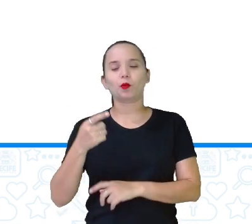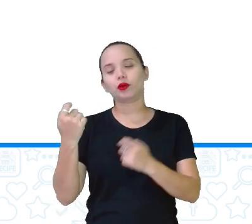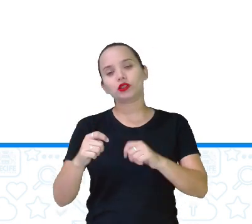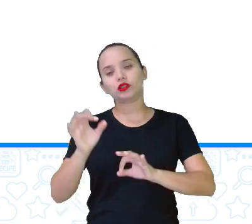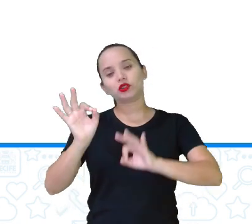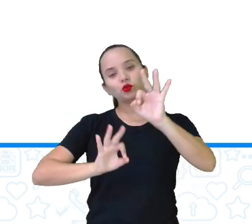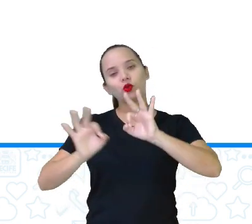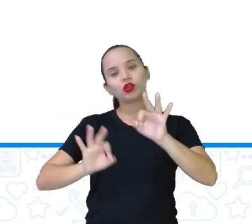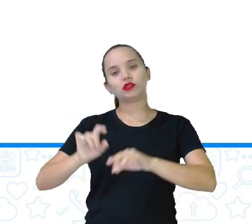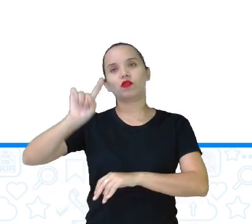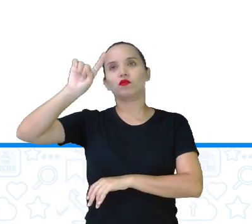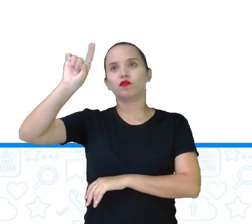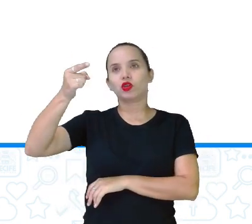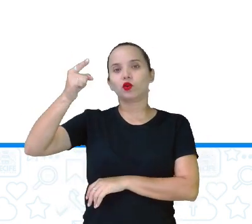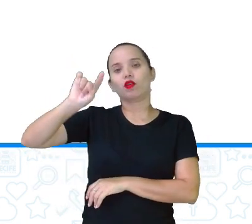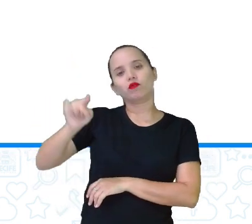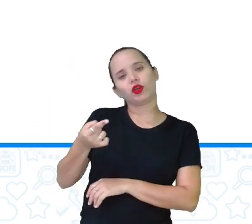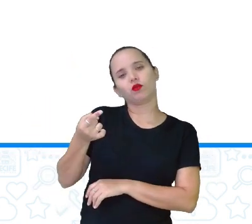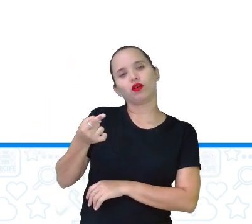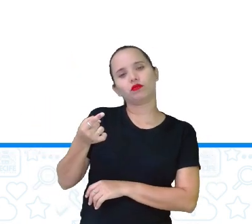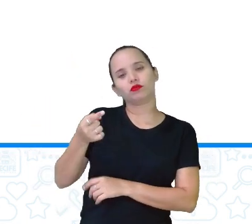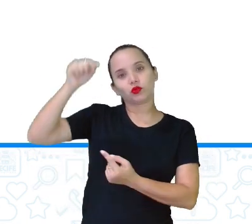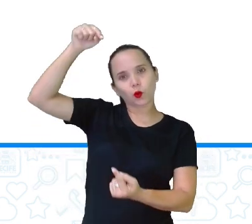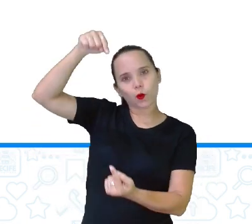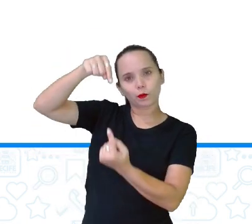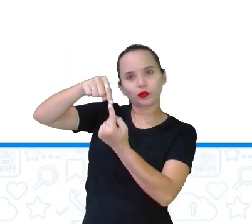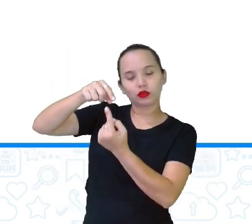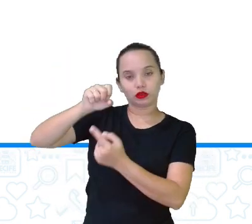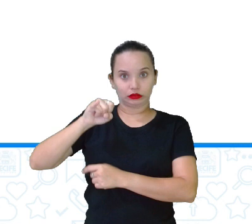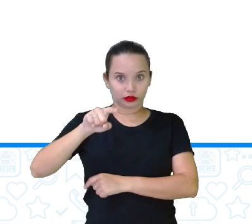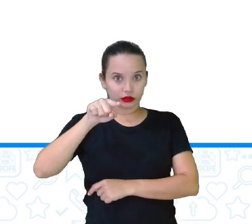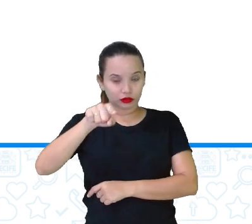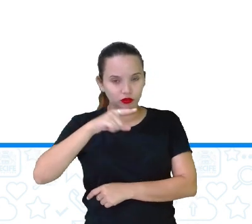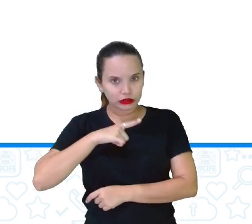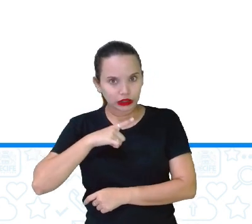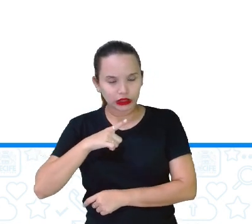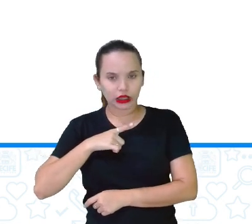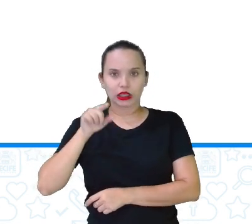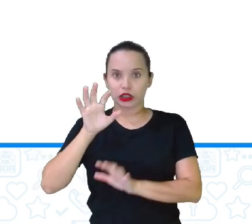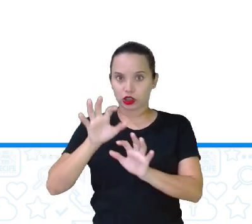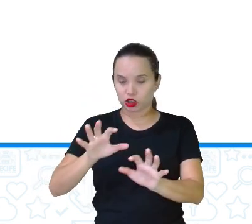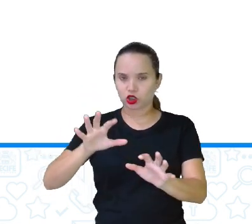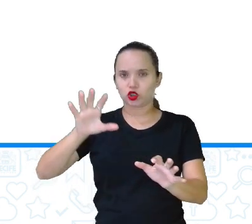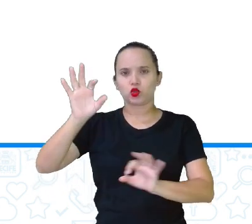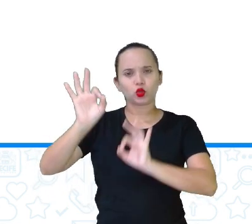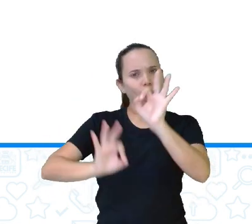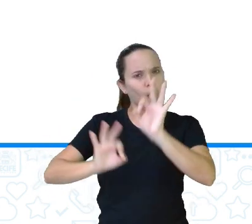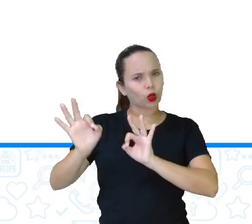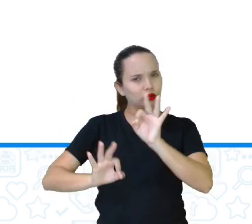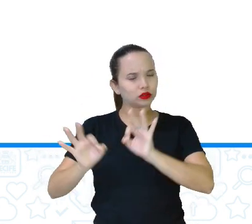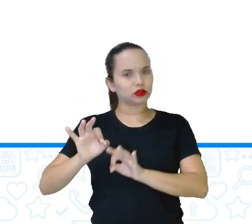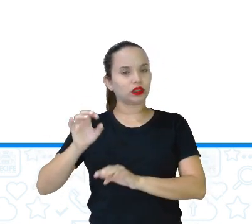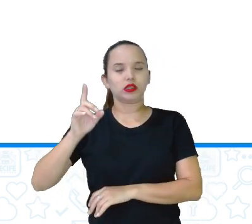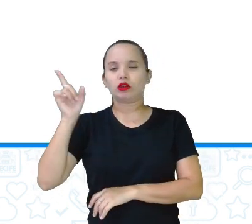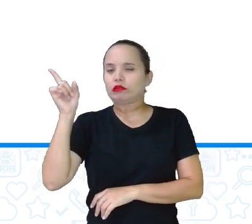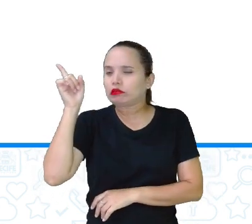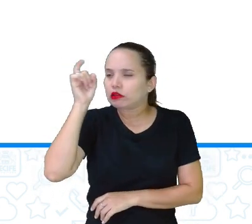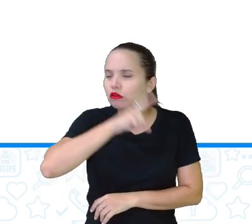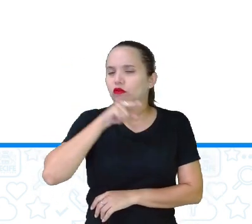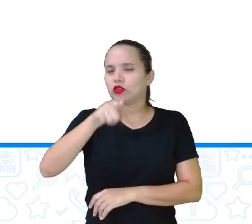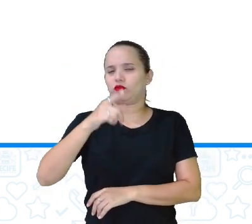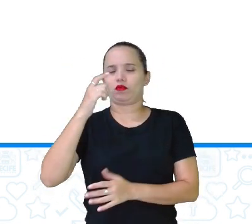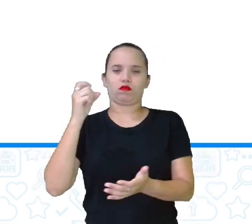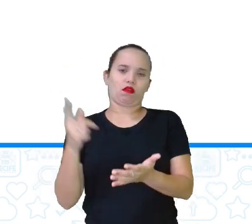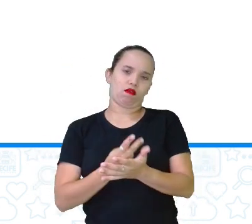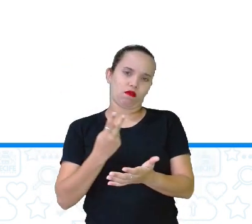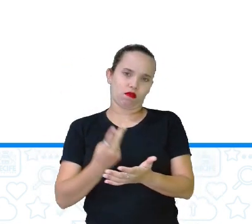vírgula embaixo de vírgula, tá certo? Se você fizer isso na sua armação, é muito difícil você errar. E aí